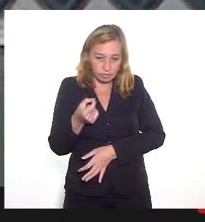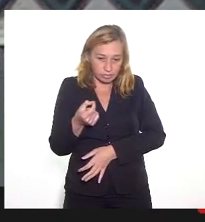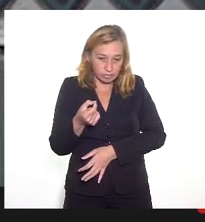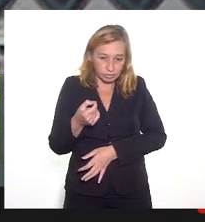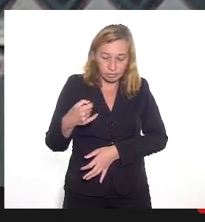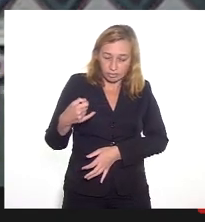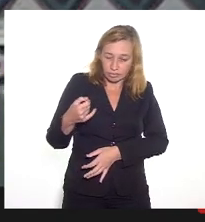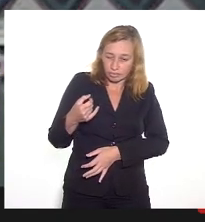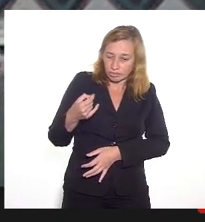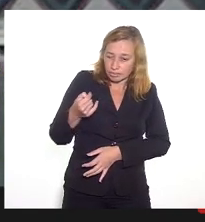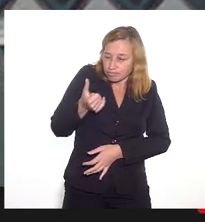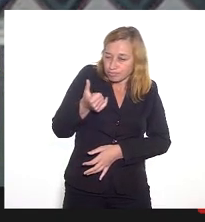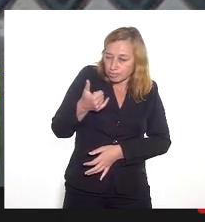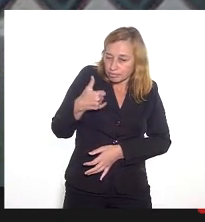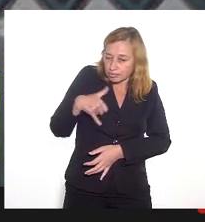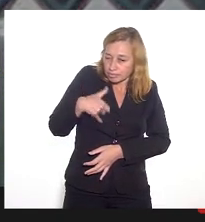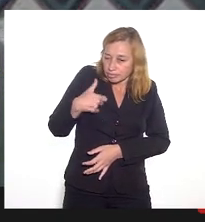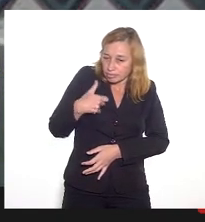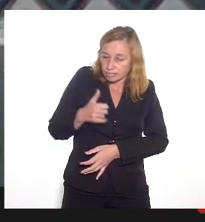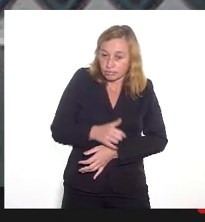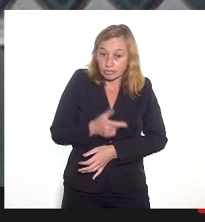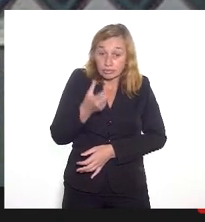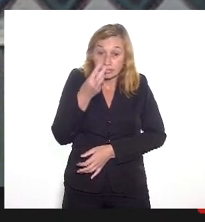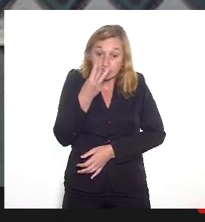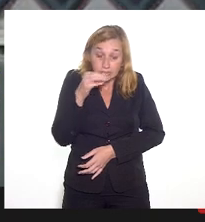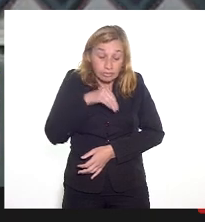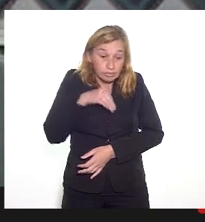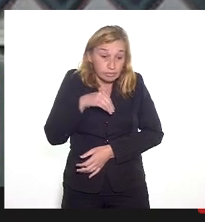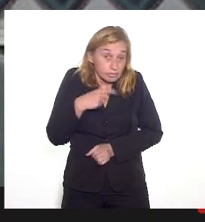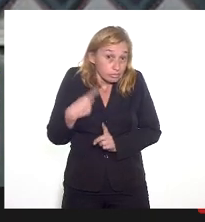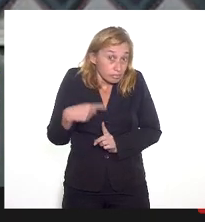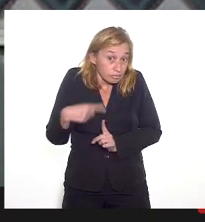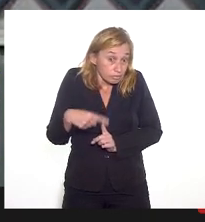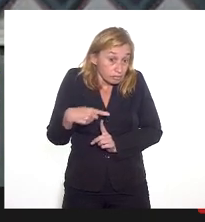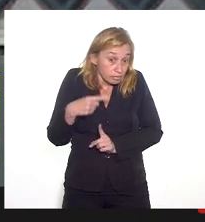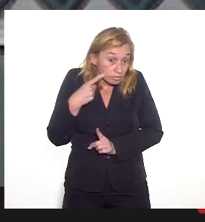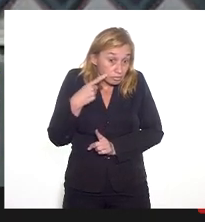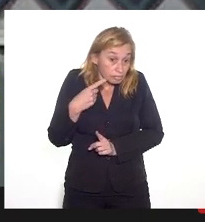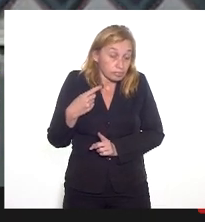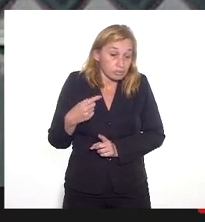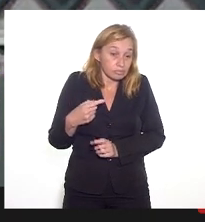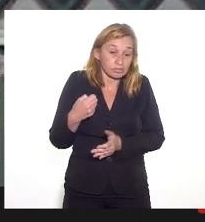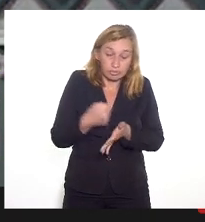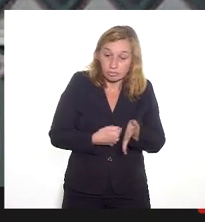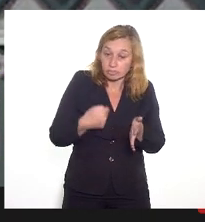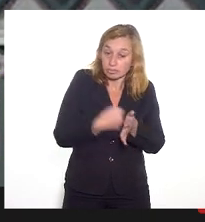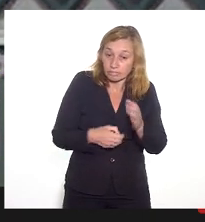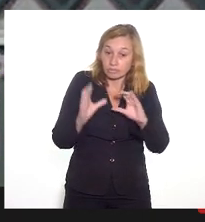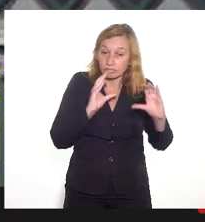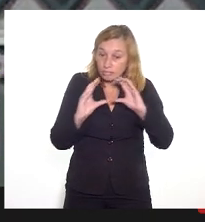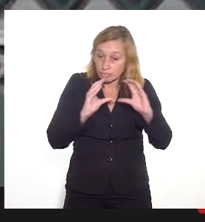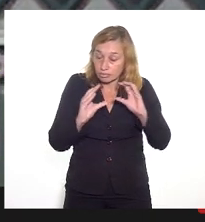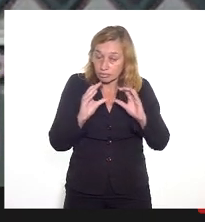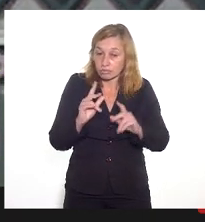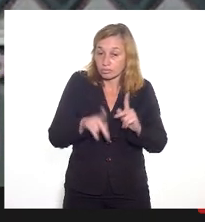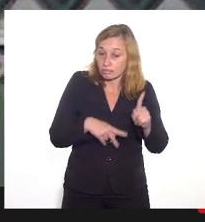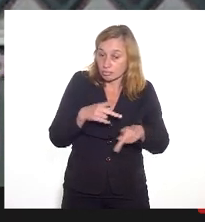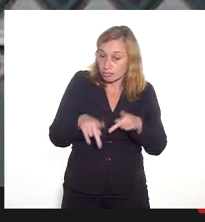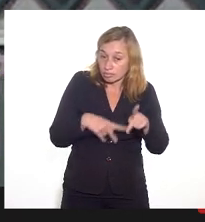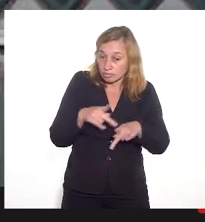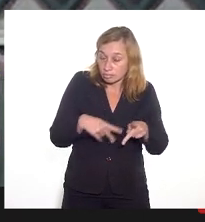anos em 3 minutos. Porque eu venho também da militância da comunicação popular, fui fundadora